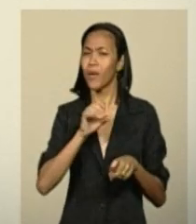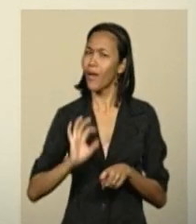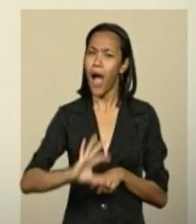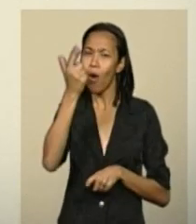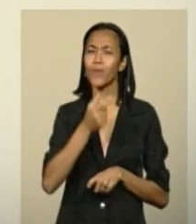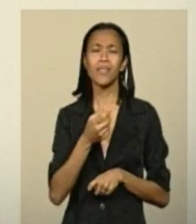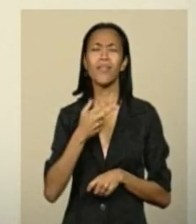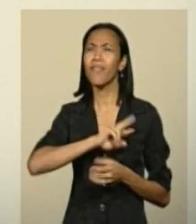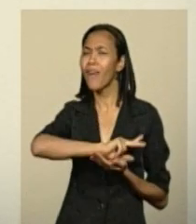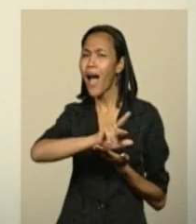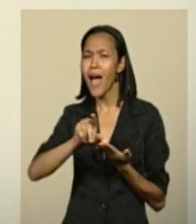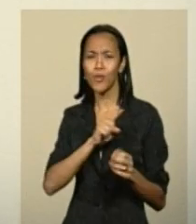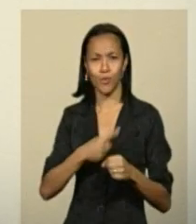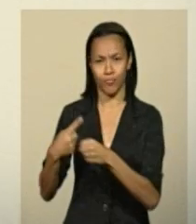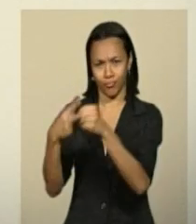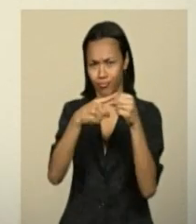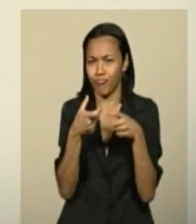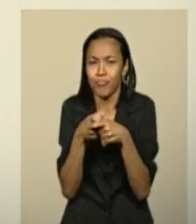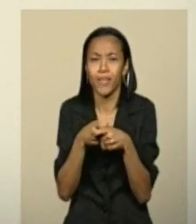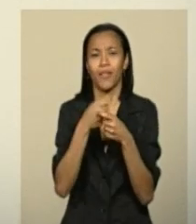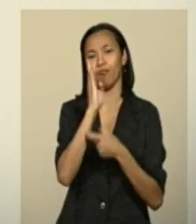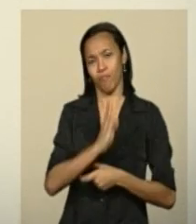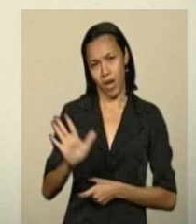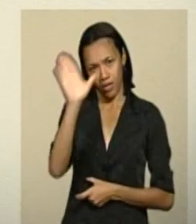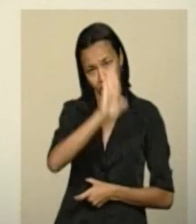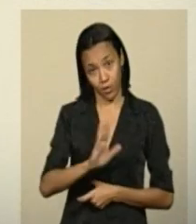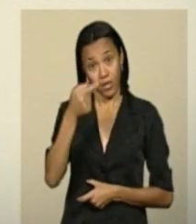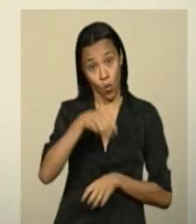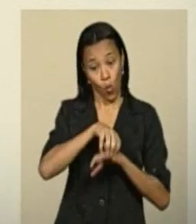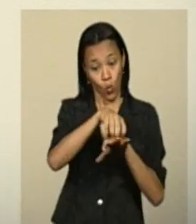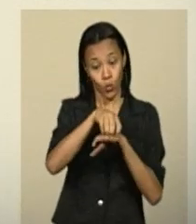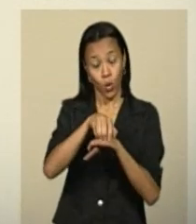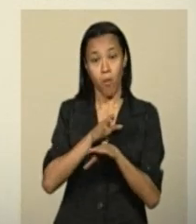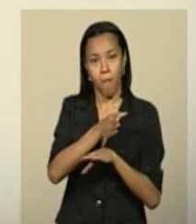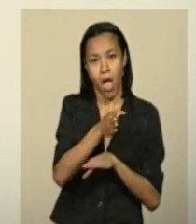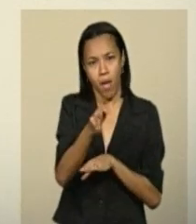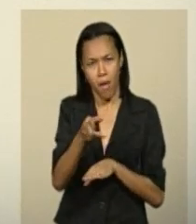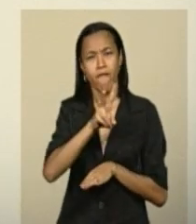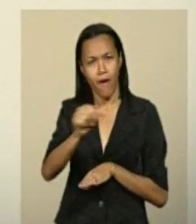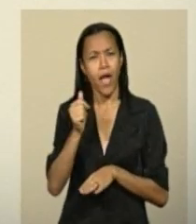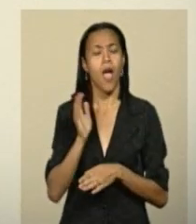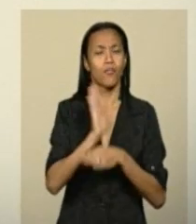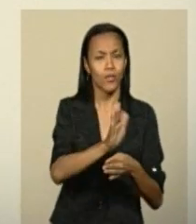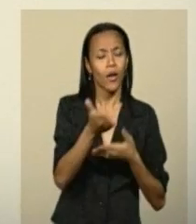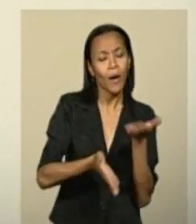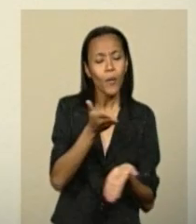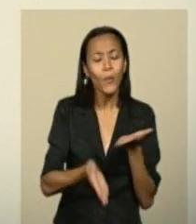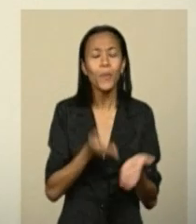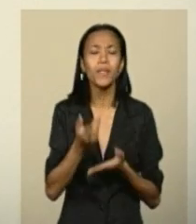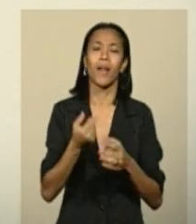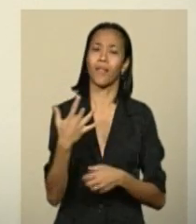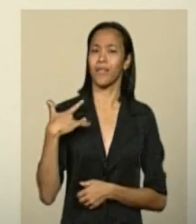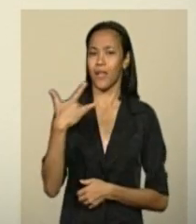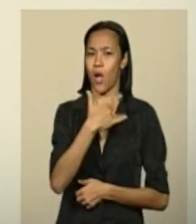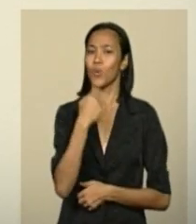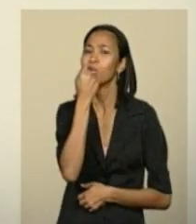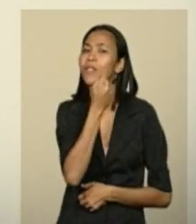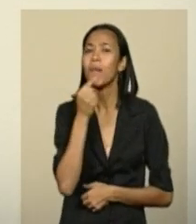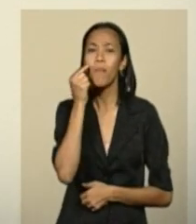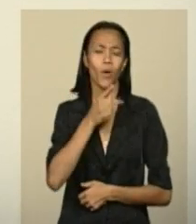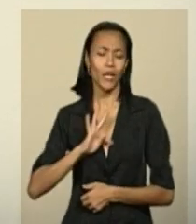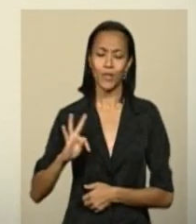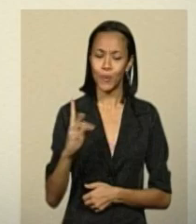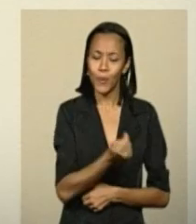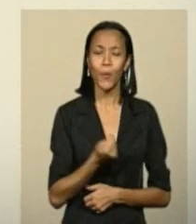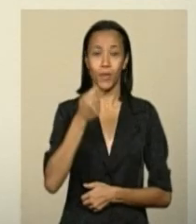pequenos municípios do Brasil Então o consultório móvel vai ajudar muito a cuidar da saúde bucal dos moradores em